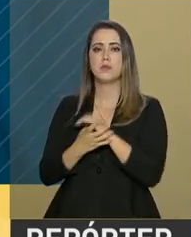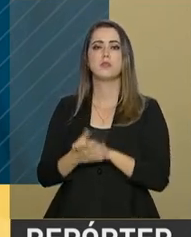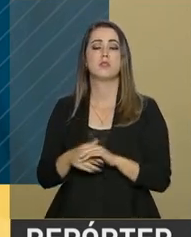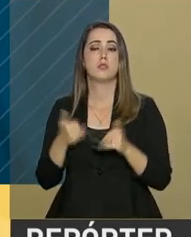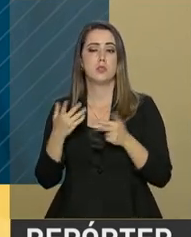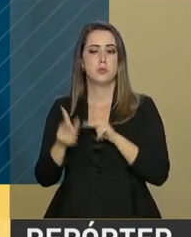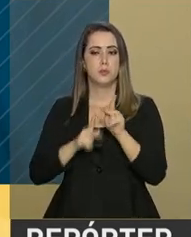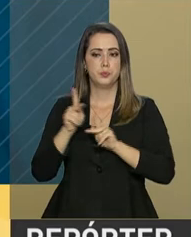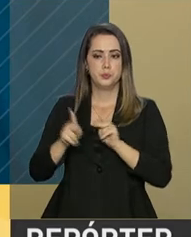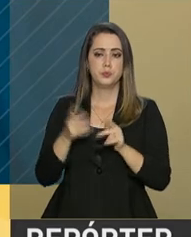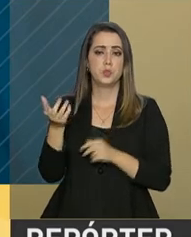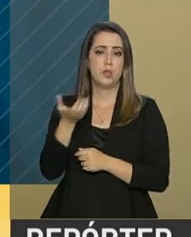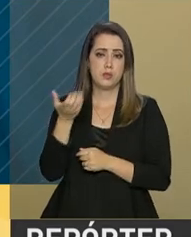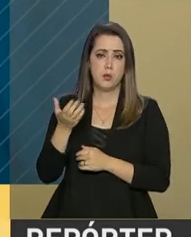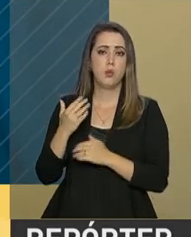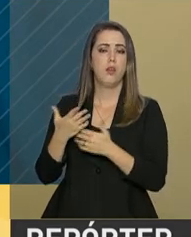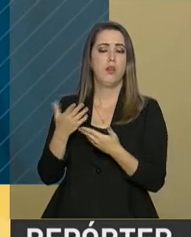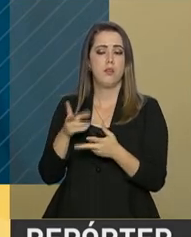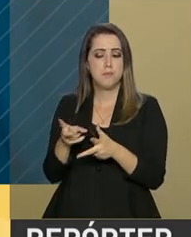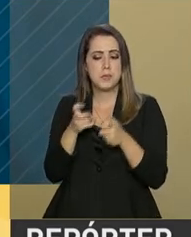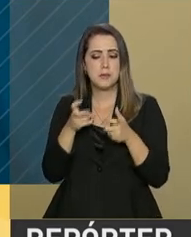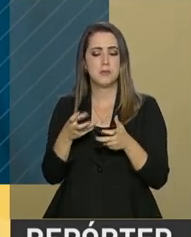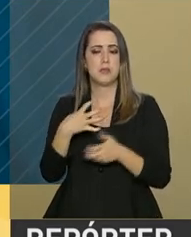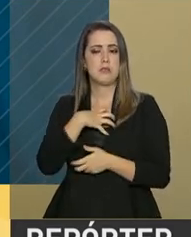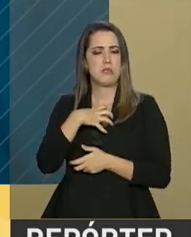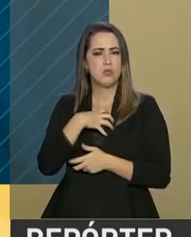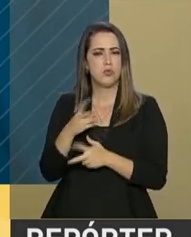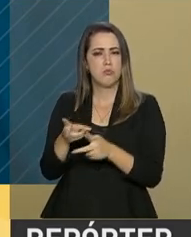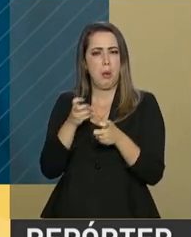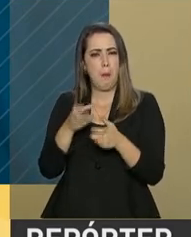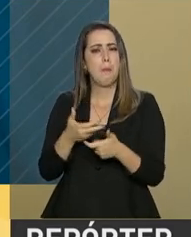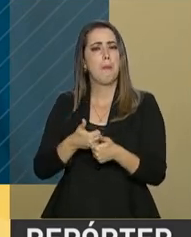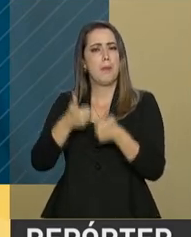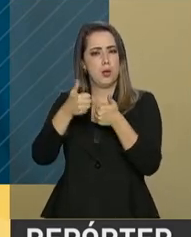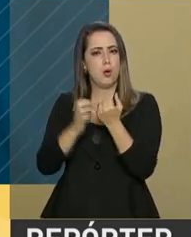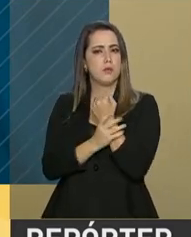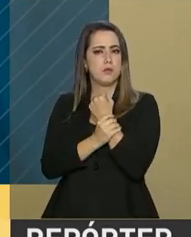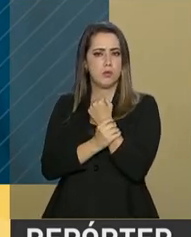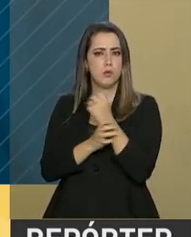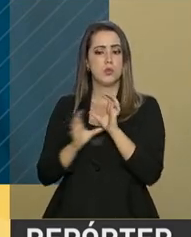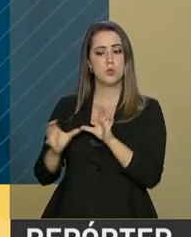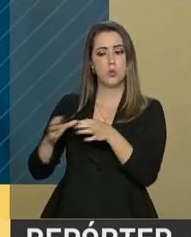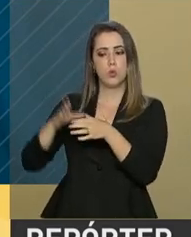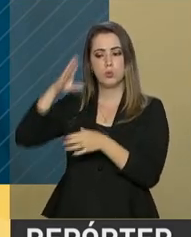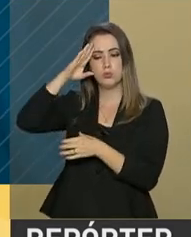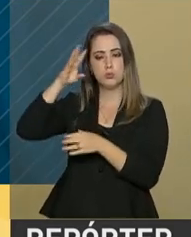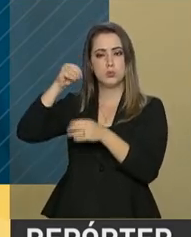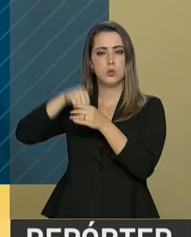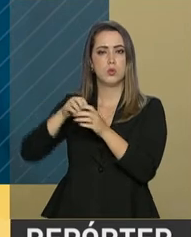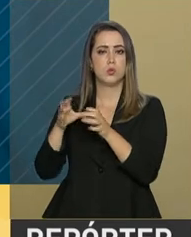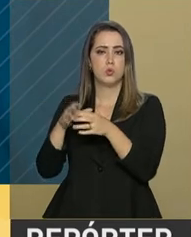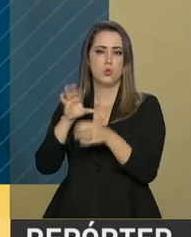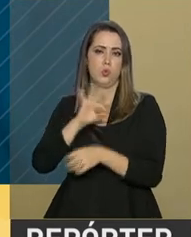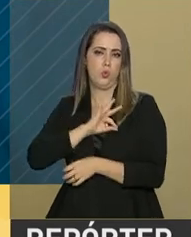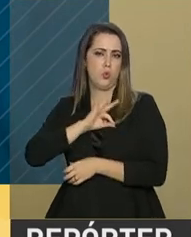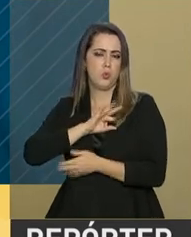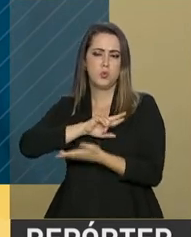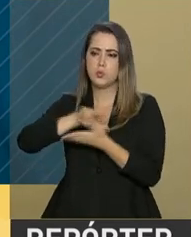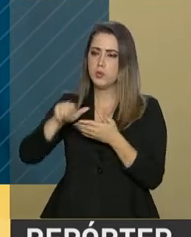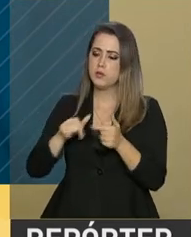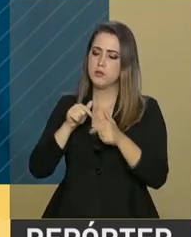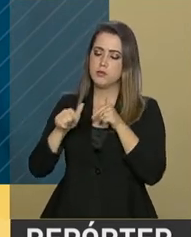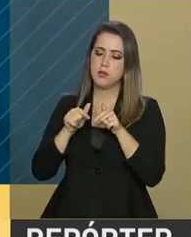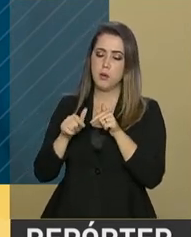pela população é o caso das operações integradas com as forças das forças armadas com os ovos segurança pública os patrulhamentos de